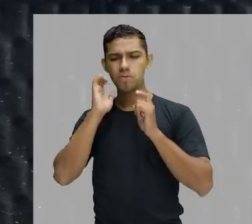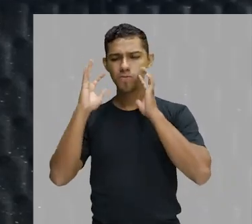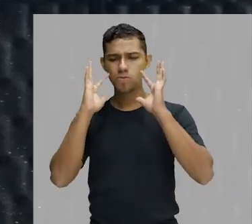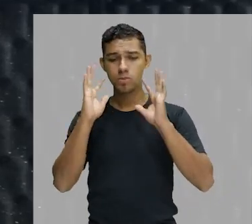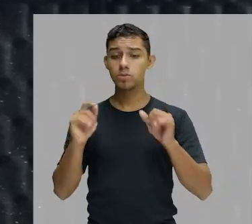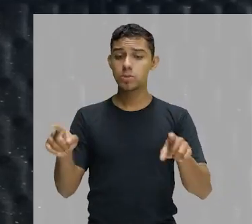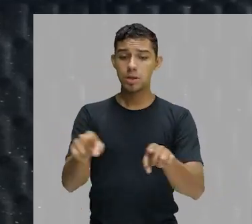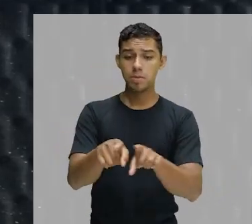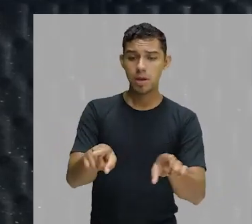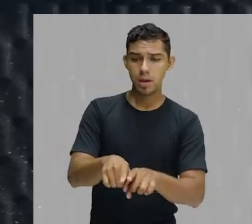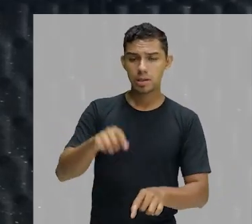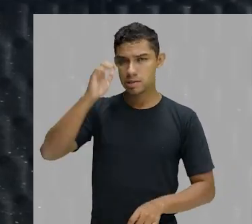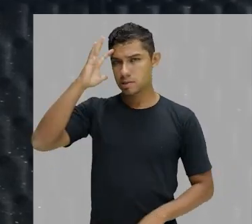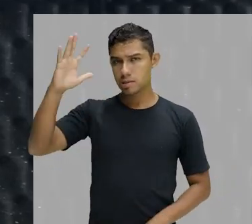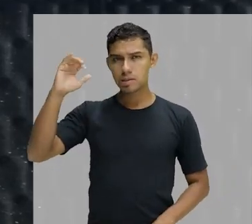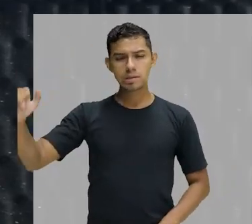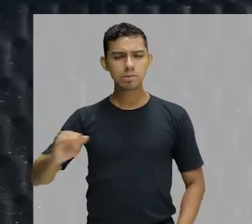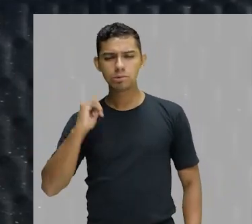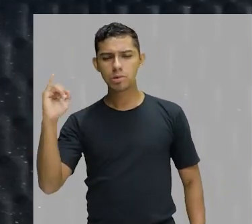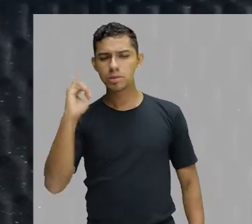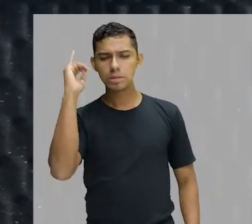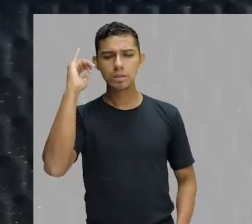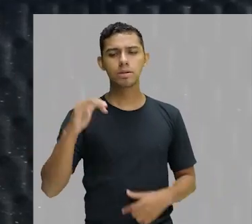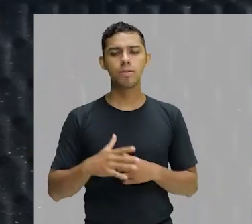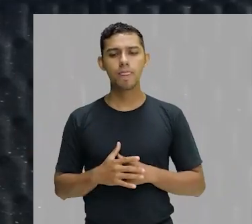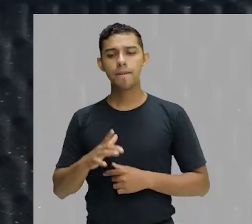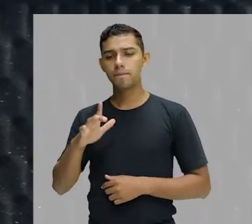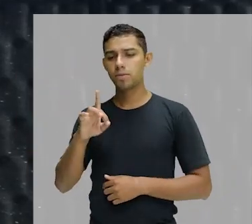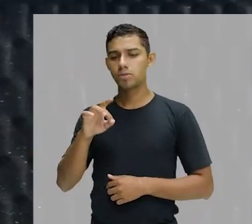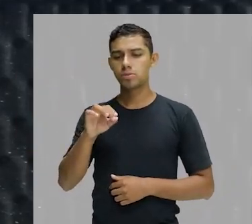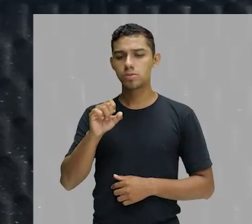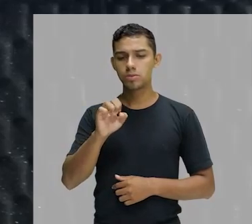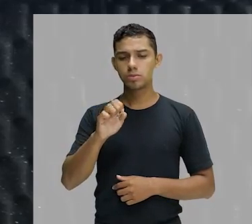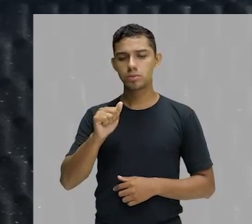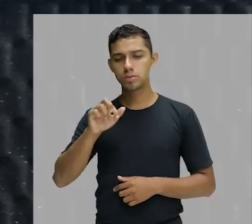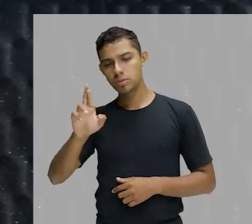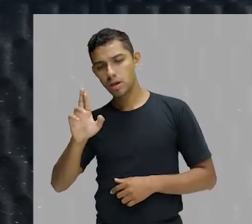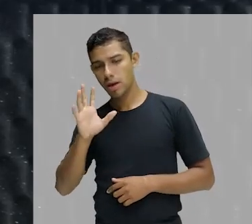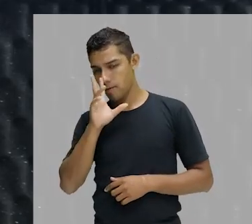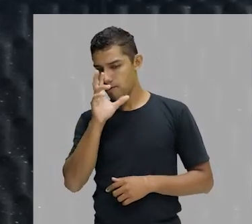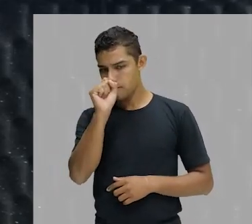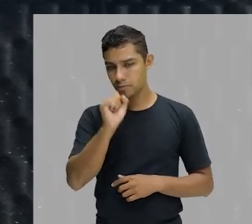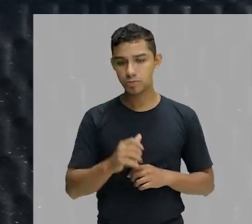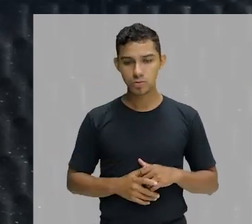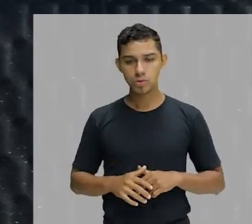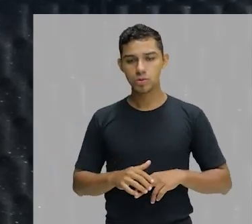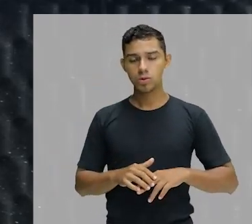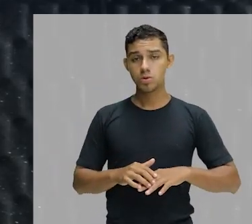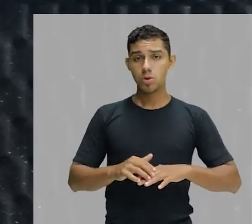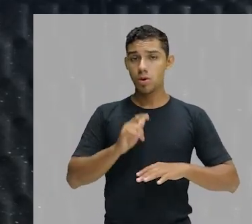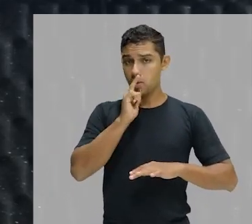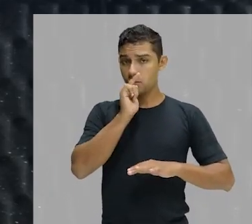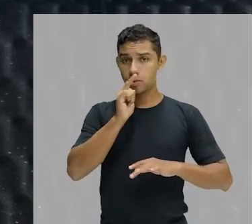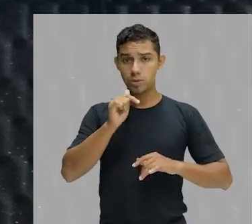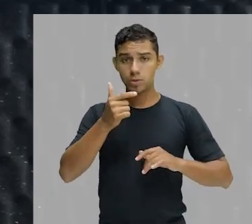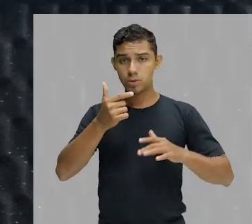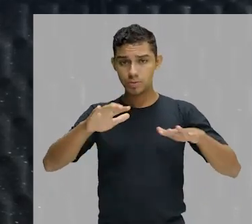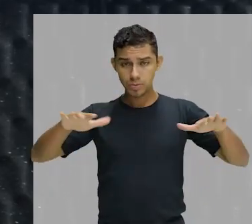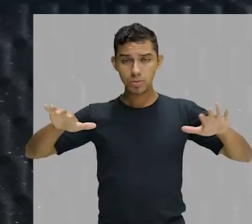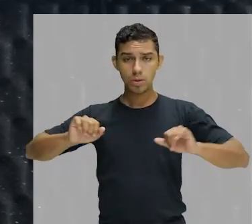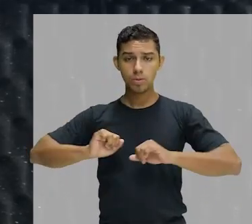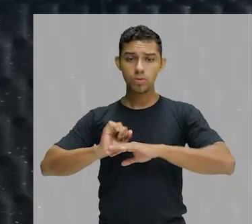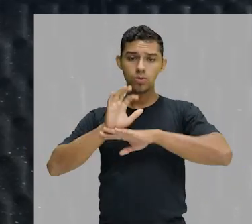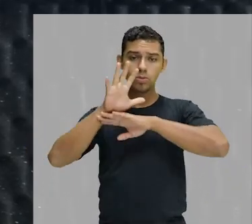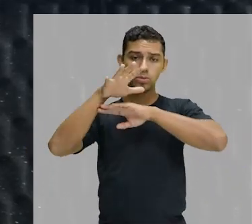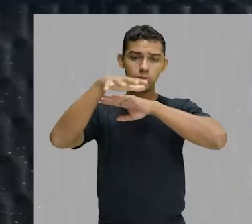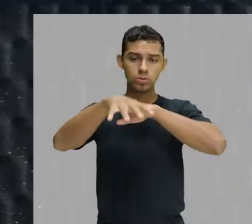apenas reter as mais importantes e dosear a força a empregar. Está aqui. Ele está pegando uma onda aqui. Está em cima